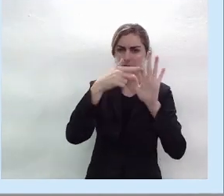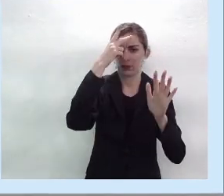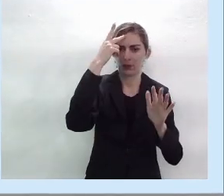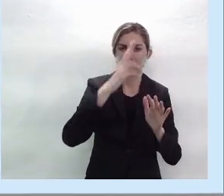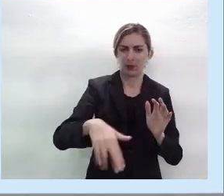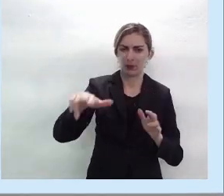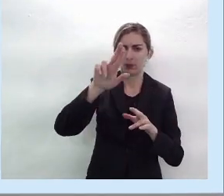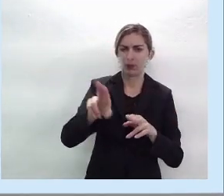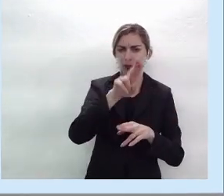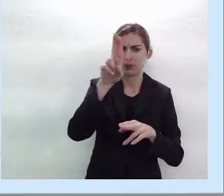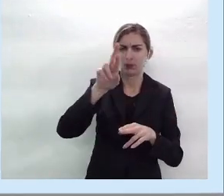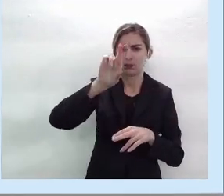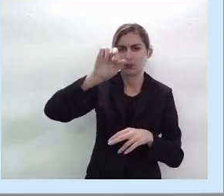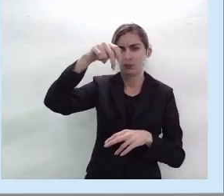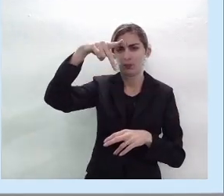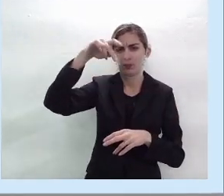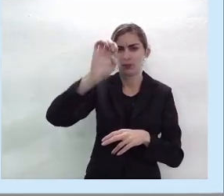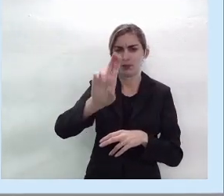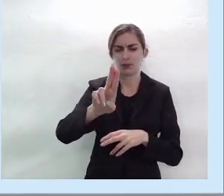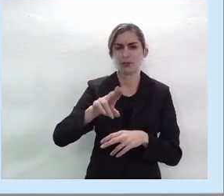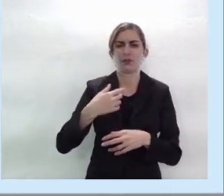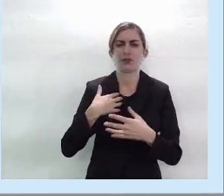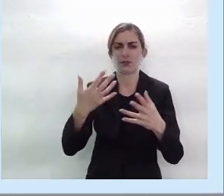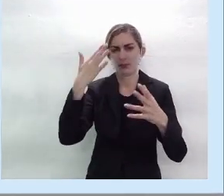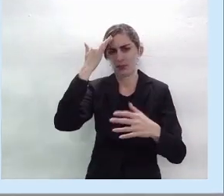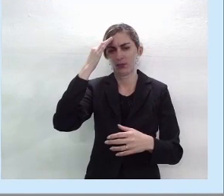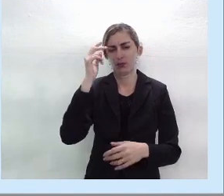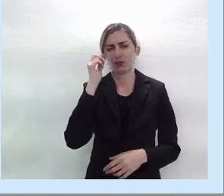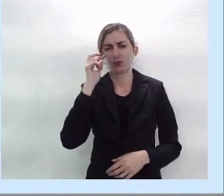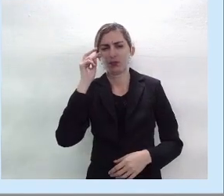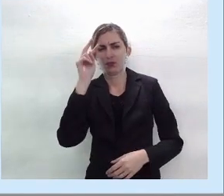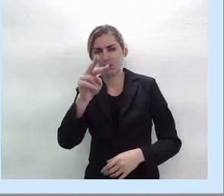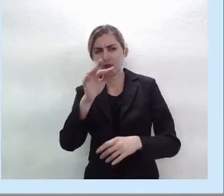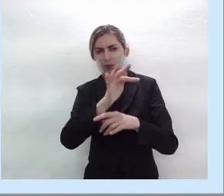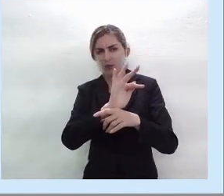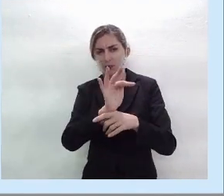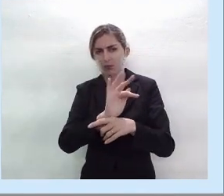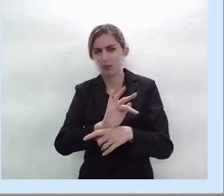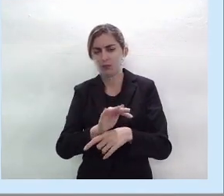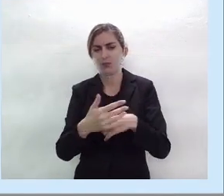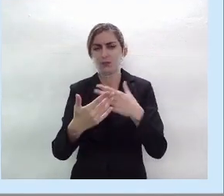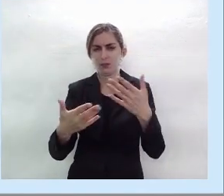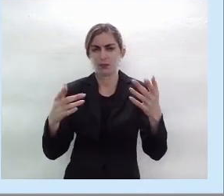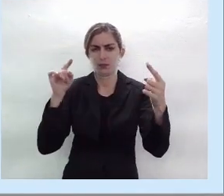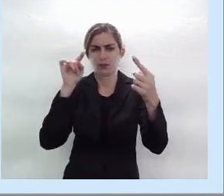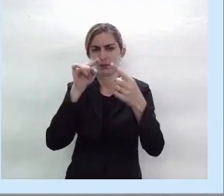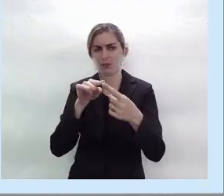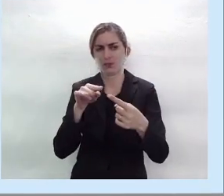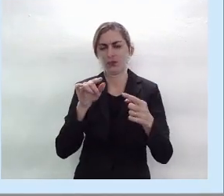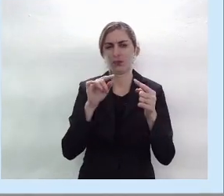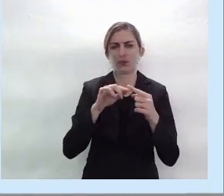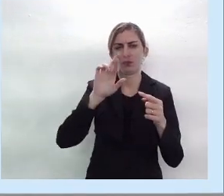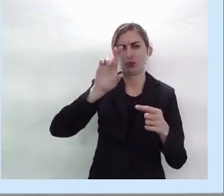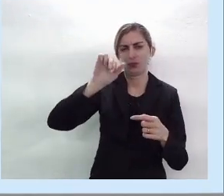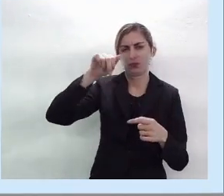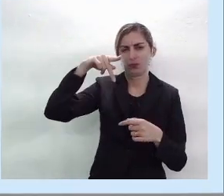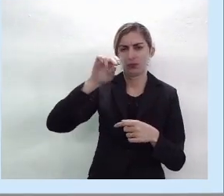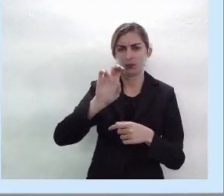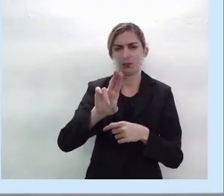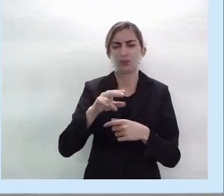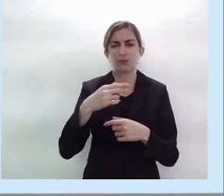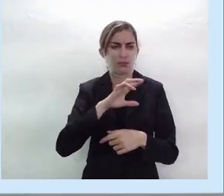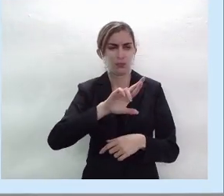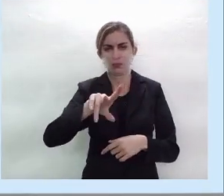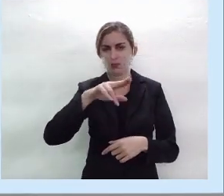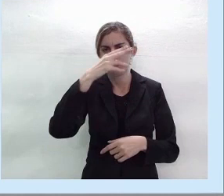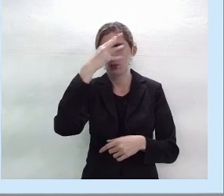justamente as pessoas utilizando rapel. E aí a gente quer entender o que é que você vê no filme Prep e Aterragem que está ligado ao rapel.